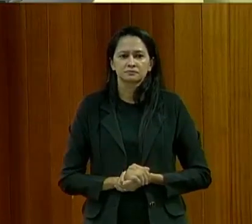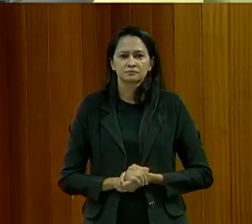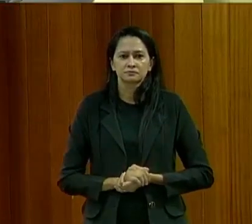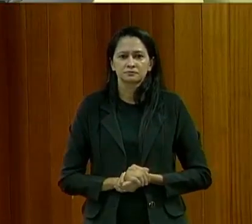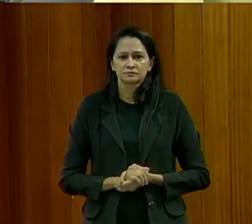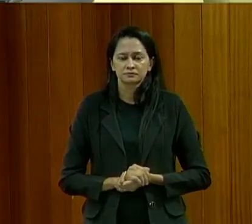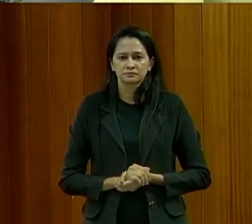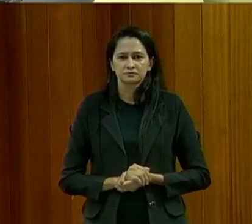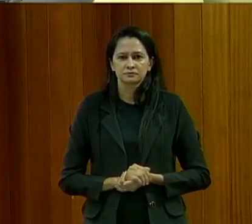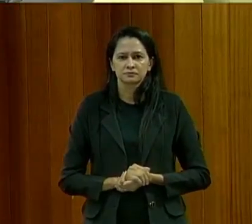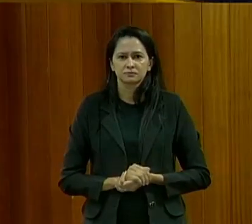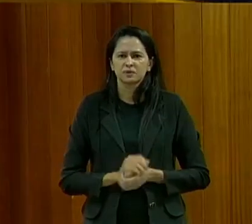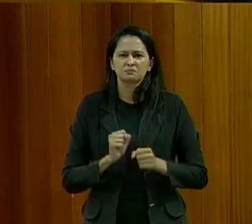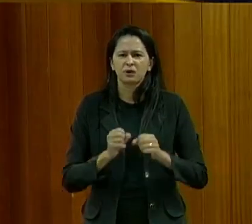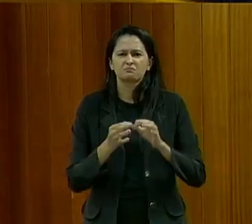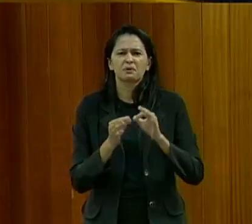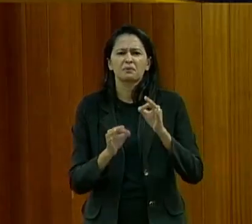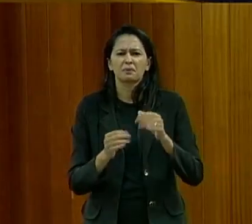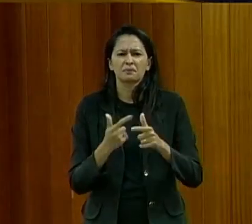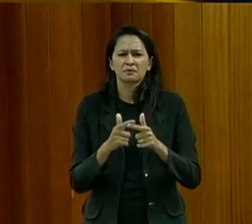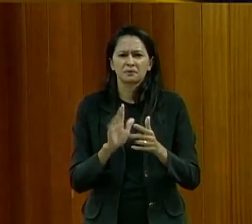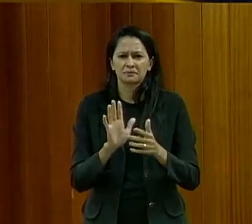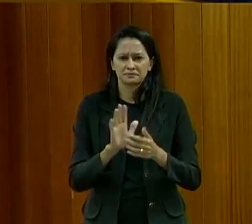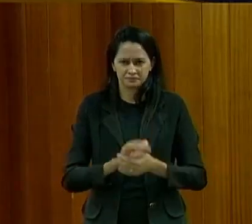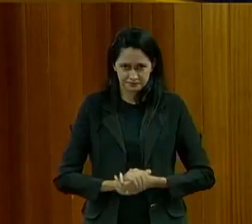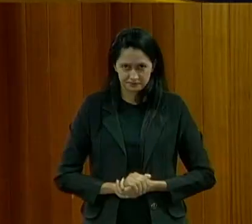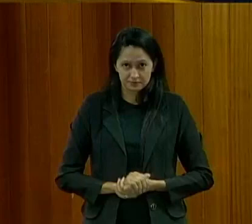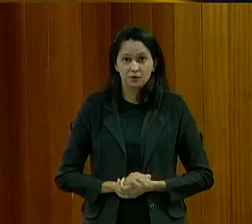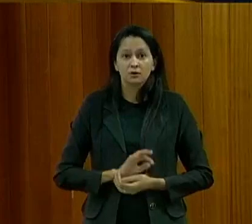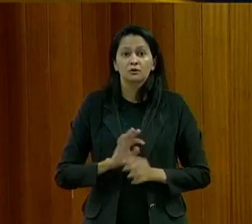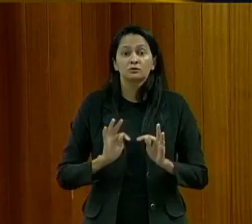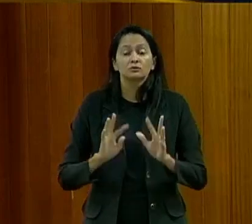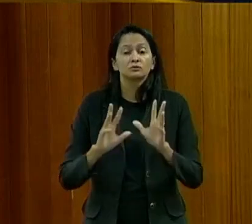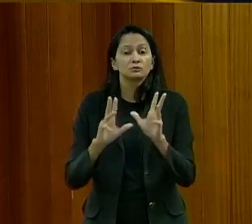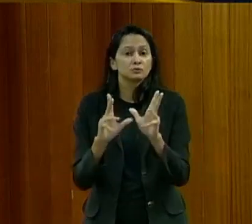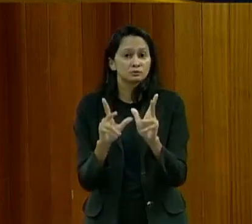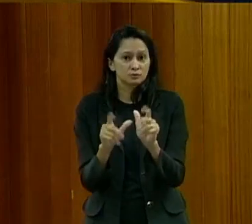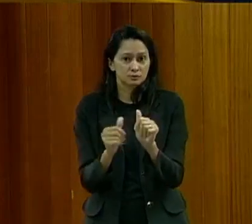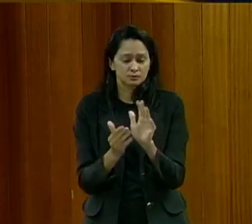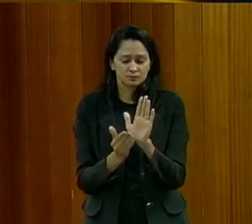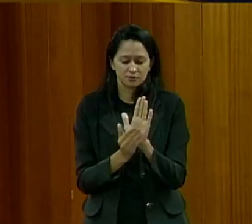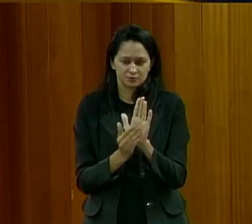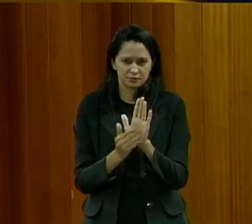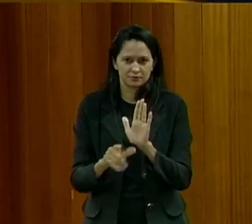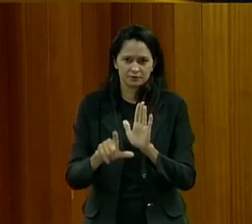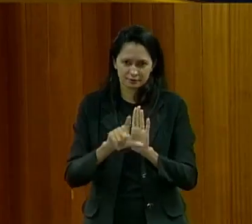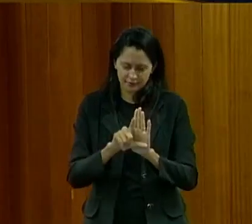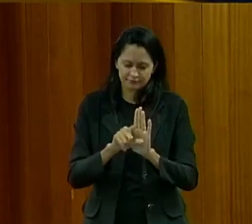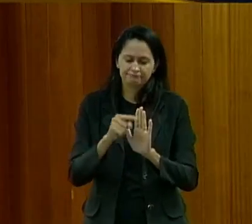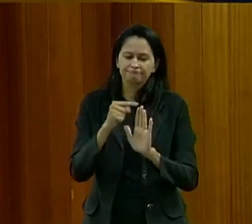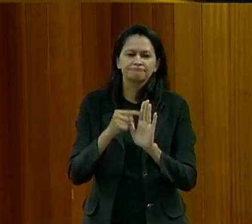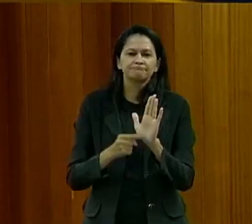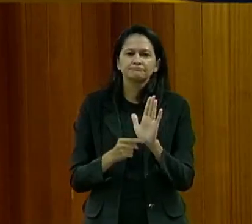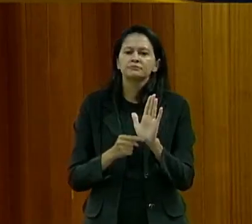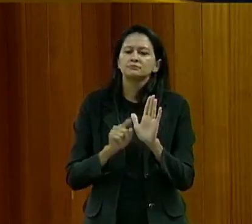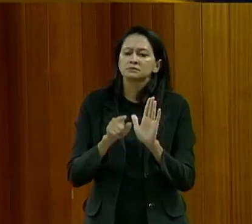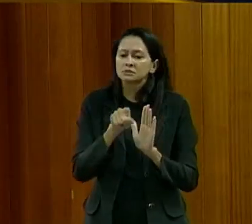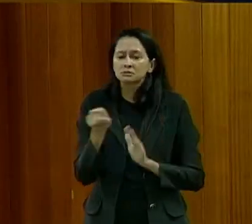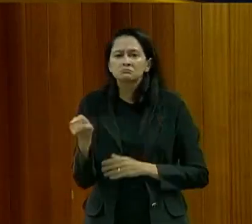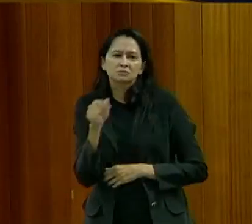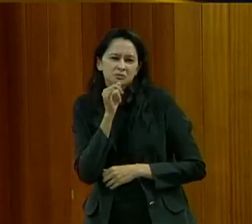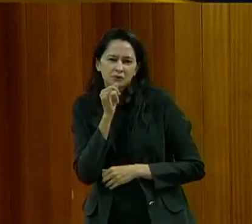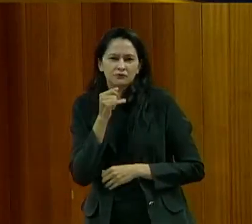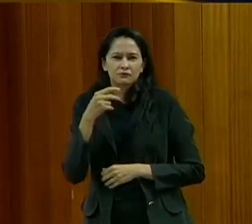que precisar. Obrigado, presidente. Todos os projetos foram oportunizados pedido de